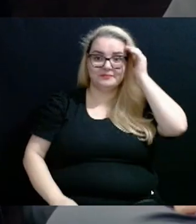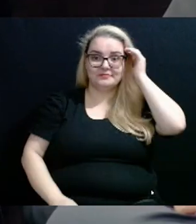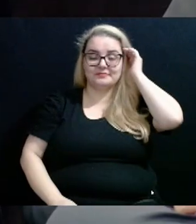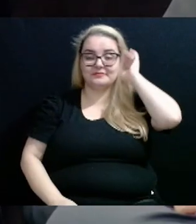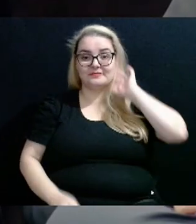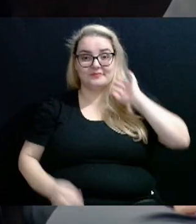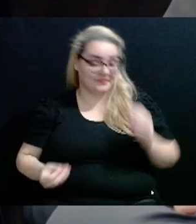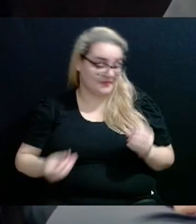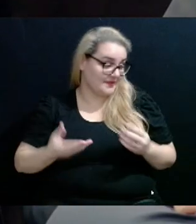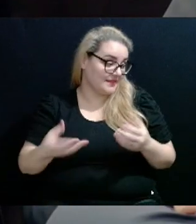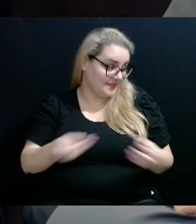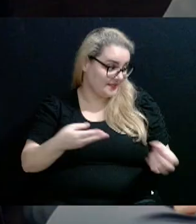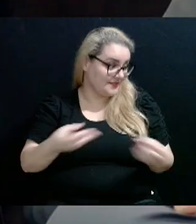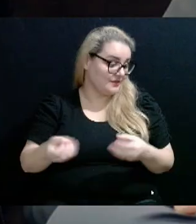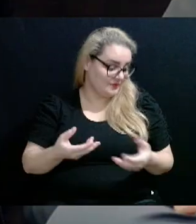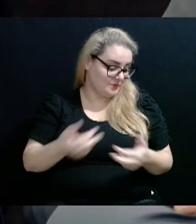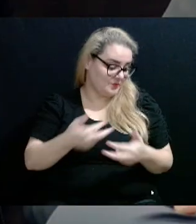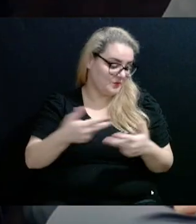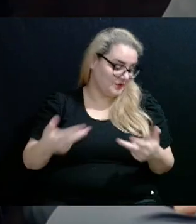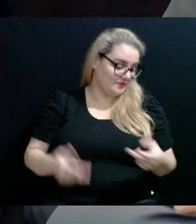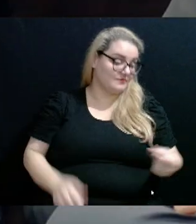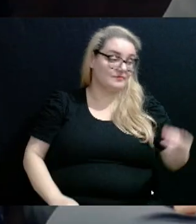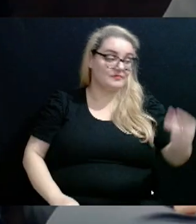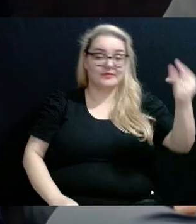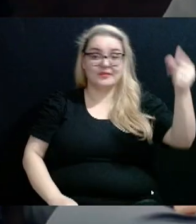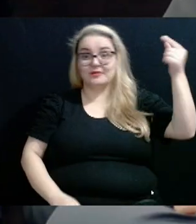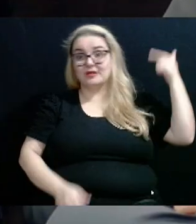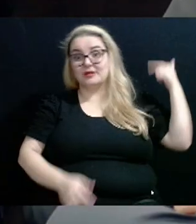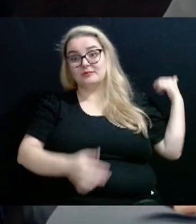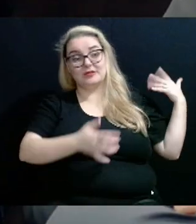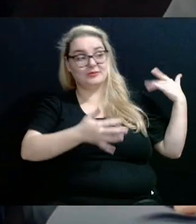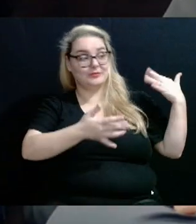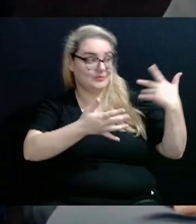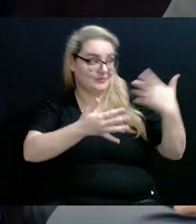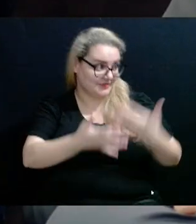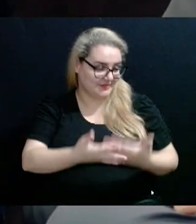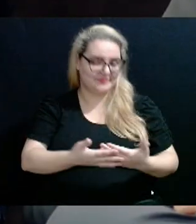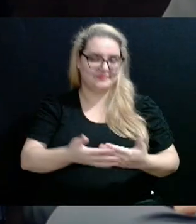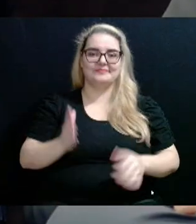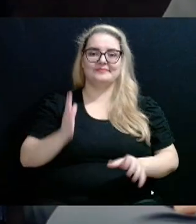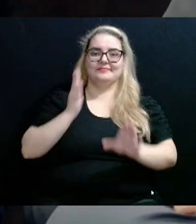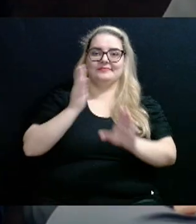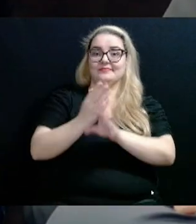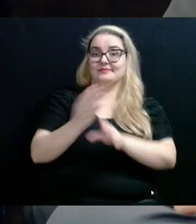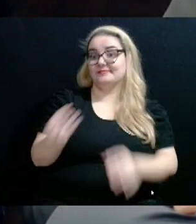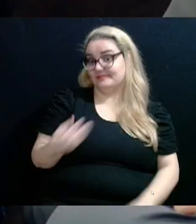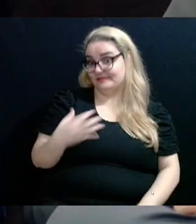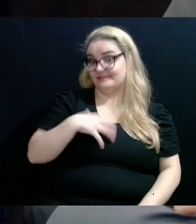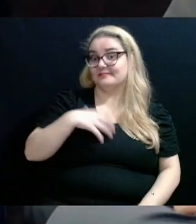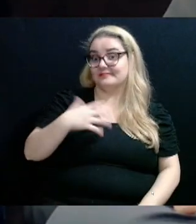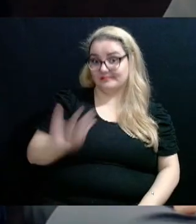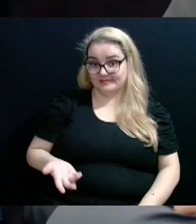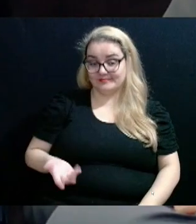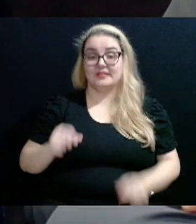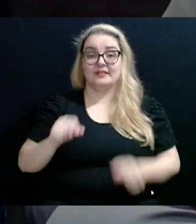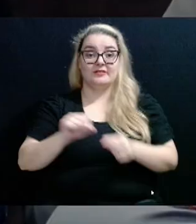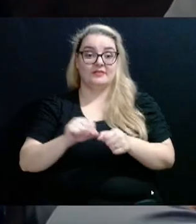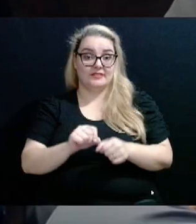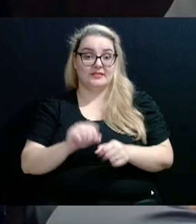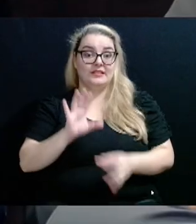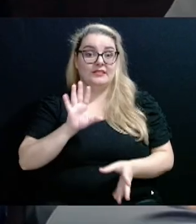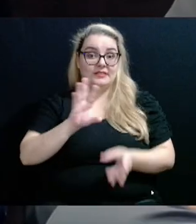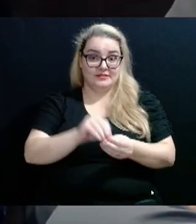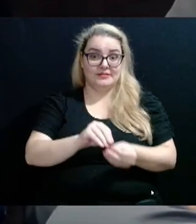que já vem lá de trás, né? Tentando encontrar novas formas de fazer com que você complete seu álbum mais rápido, sem perder